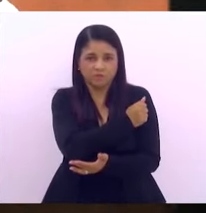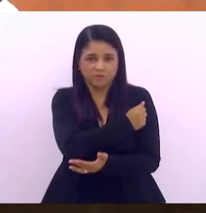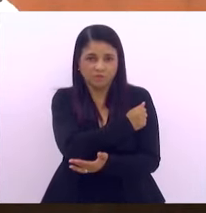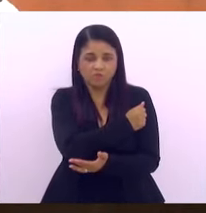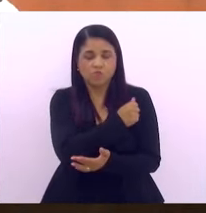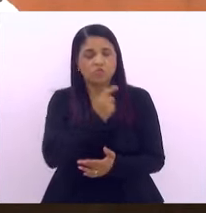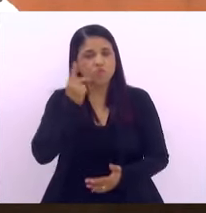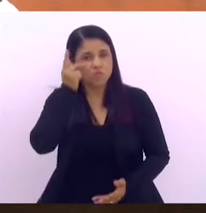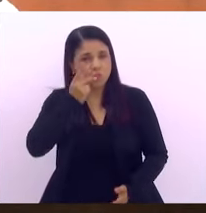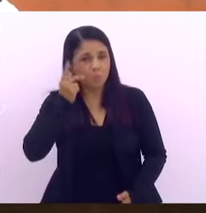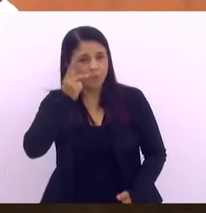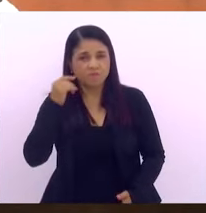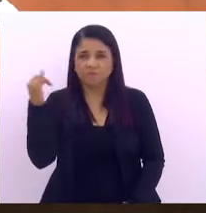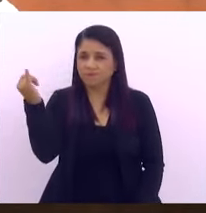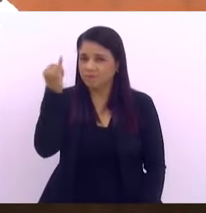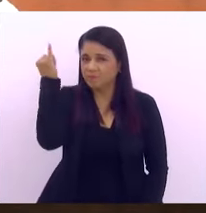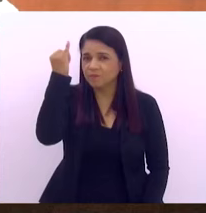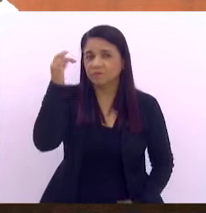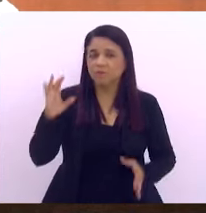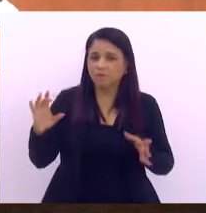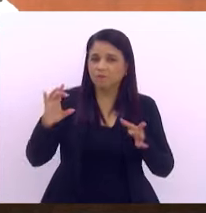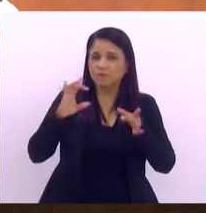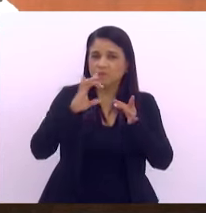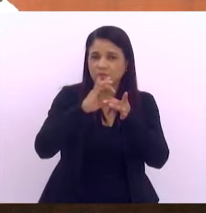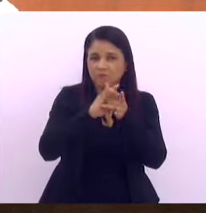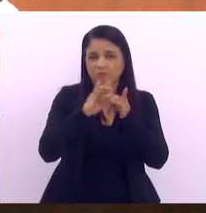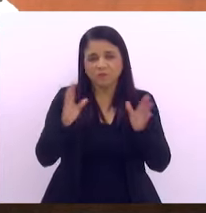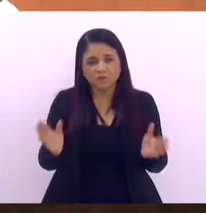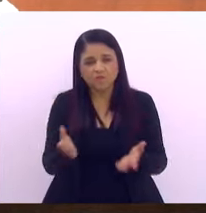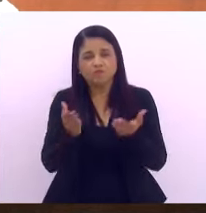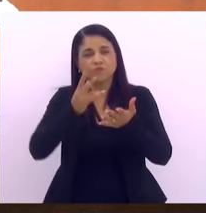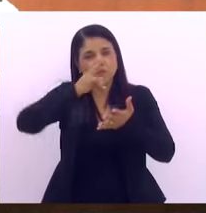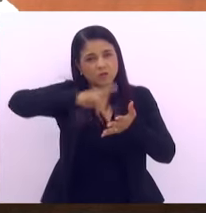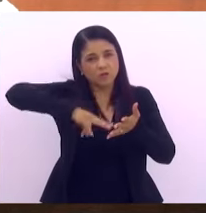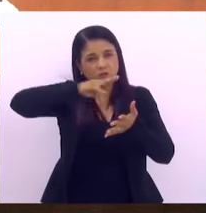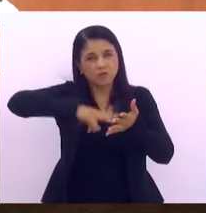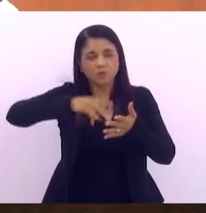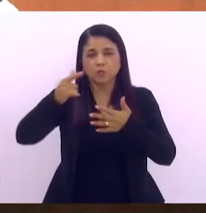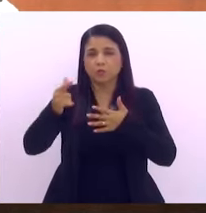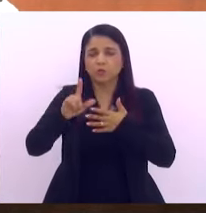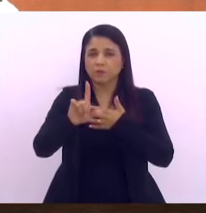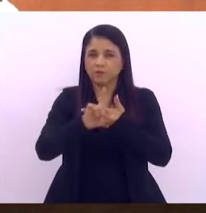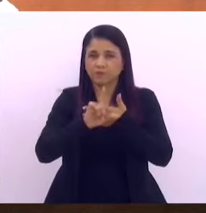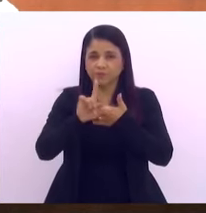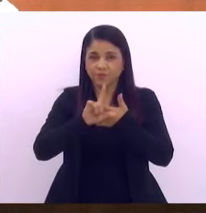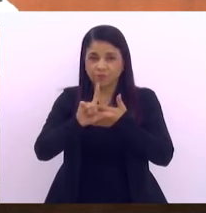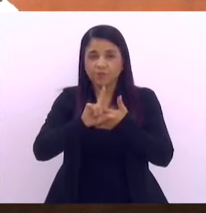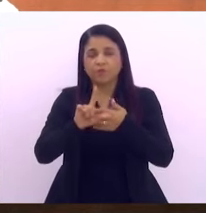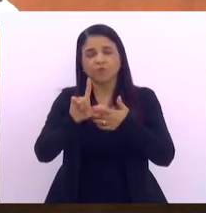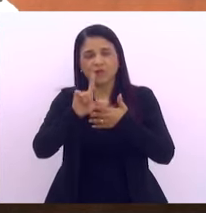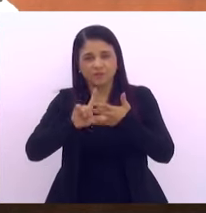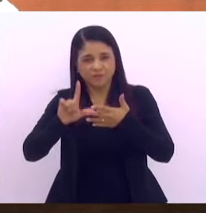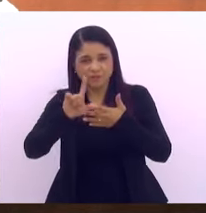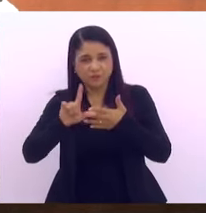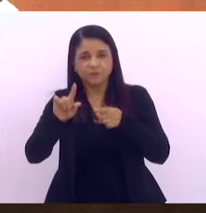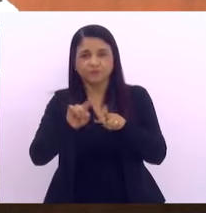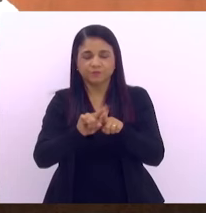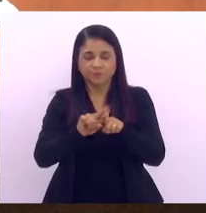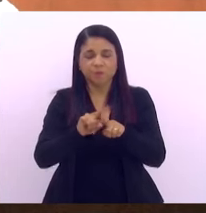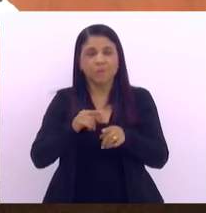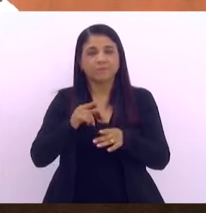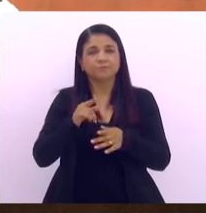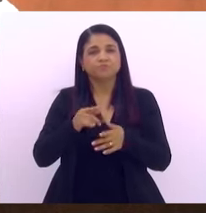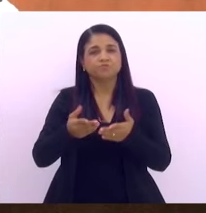política que é importante, tem que estar associada a um estímulo à leitura, à literatura. É, a gente, no, na legislatura